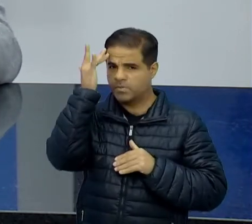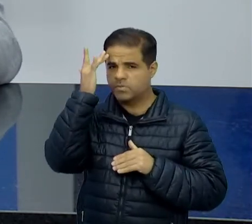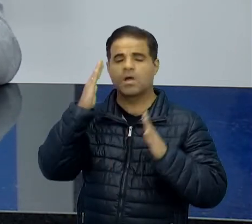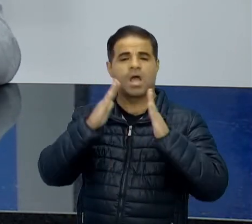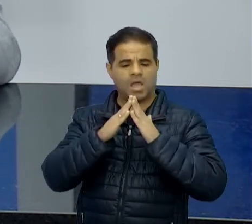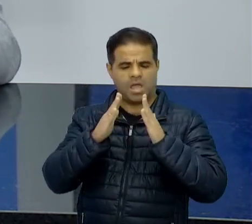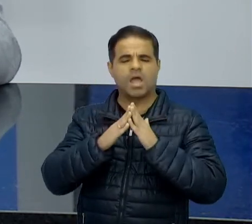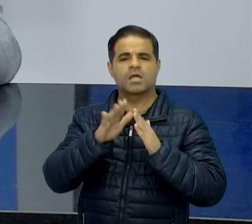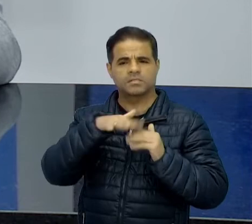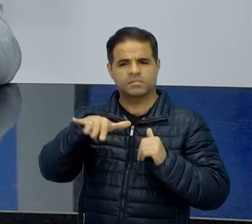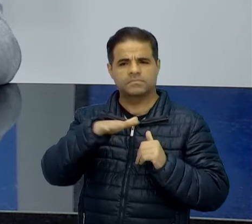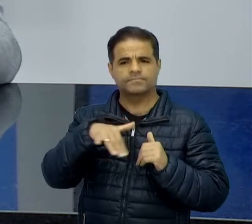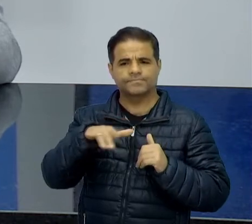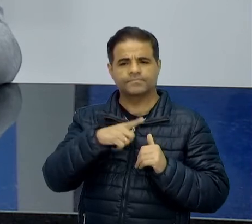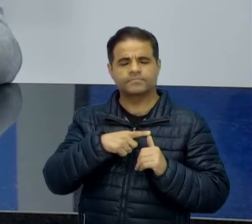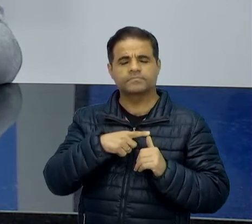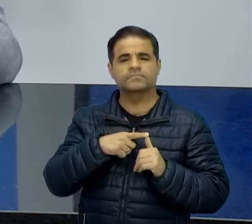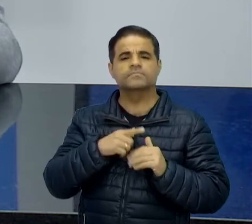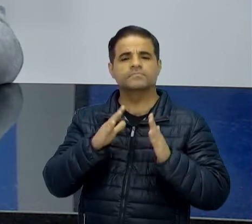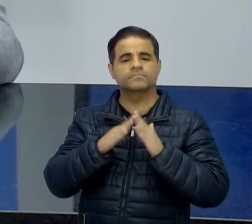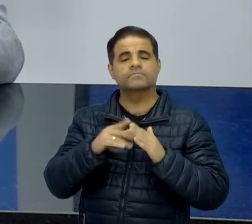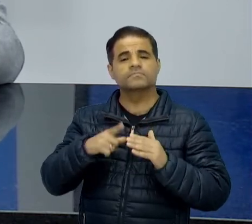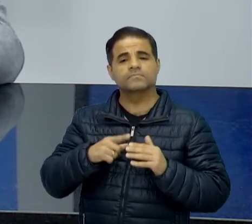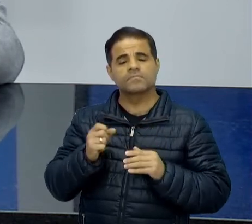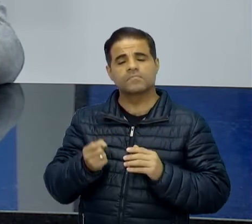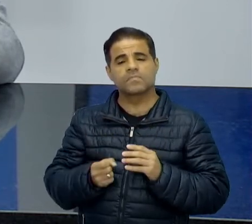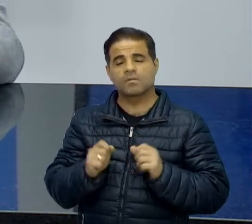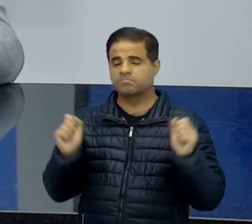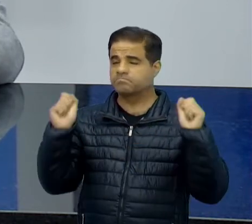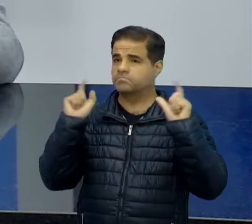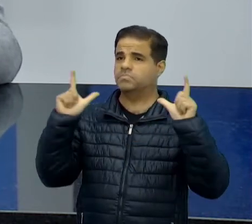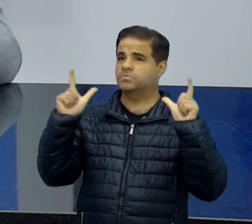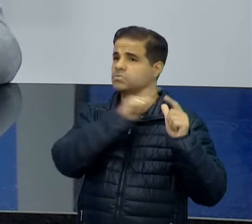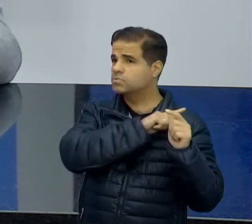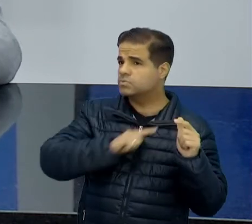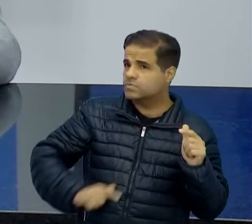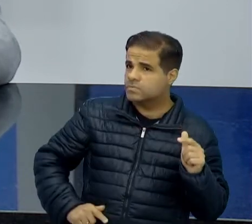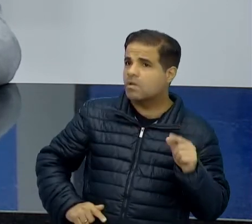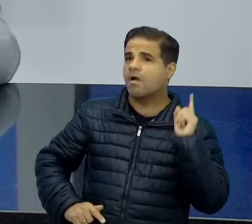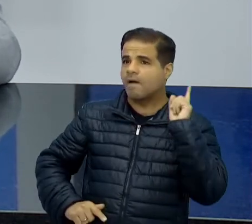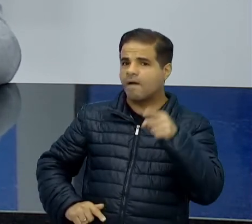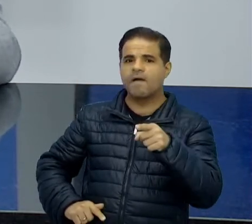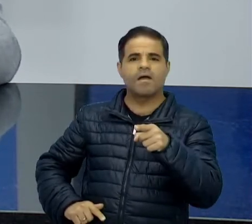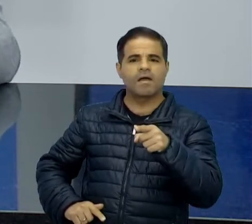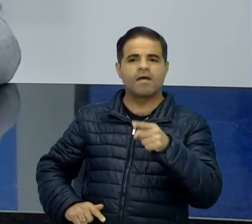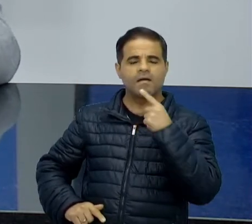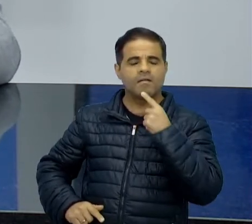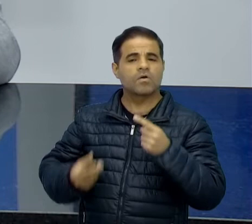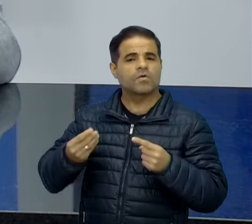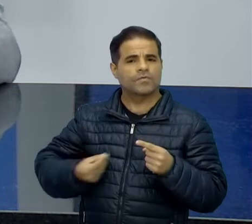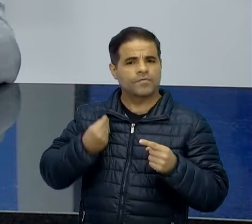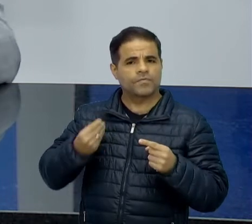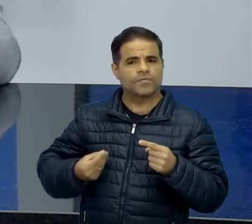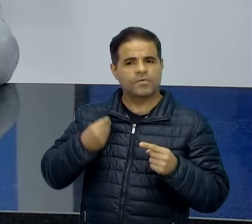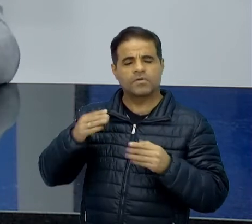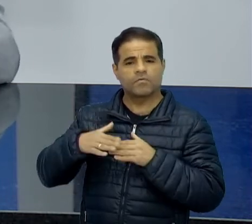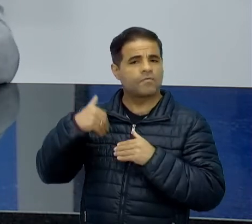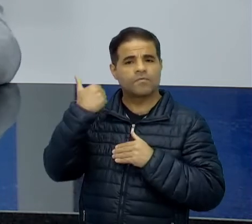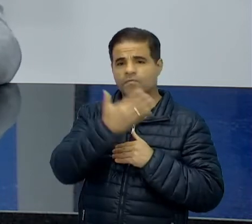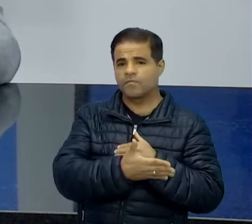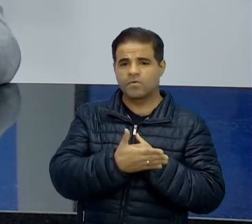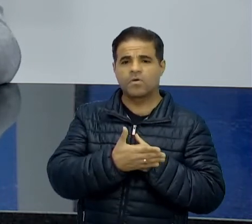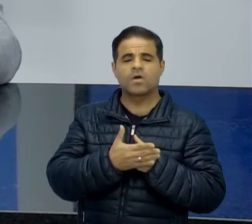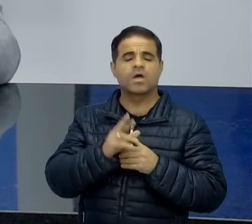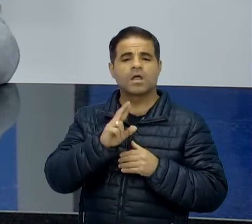nessa comunidade. E ela acendeu o alerta para o governo, porque eles estavam vivendo, né, fora da